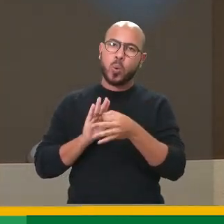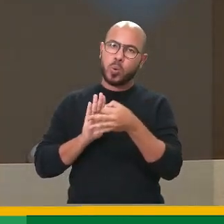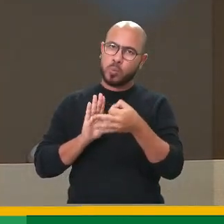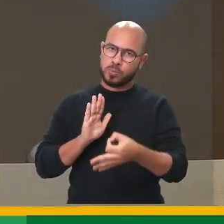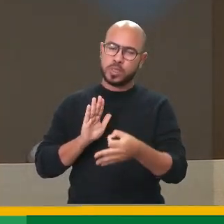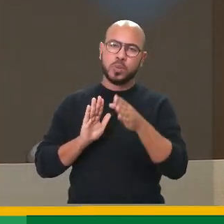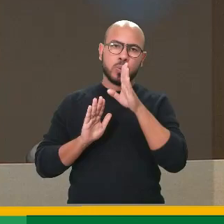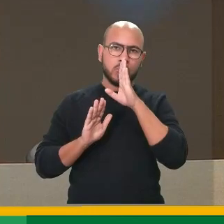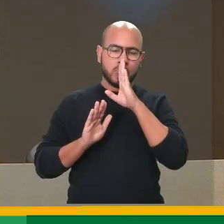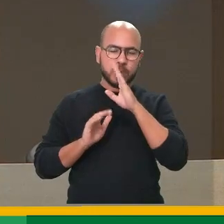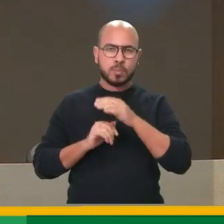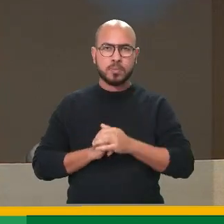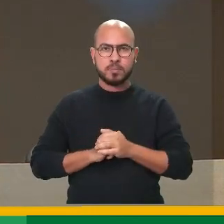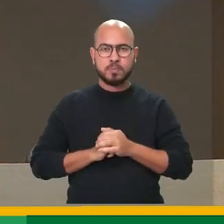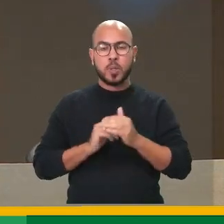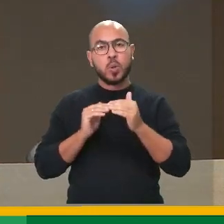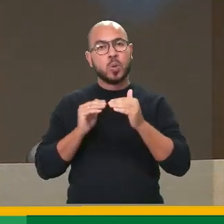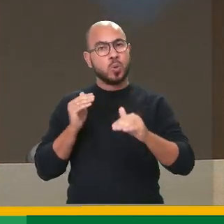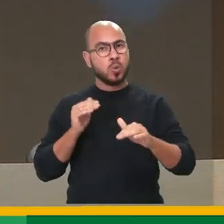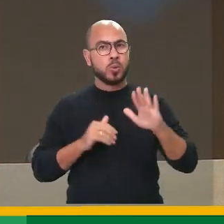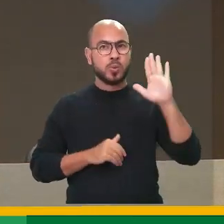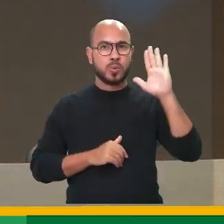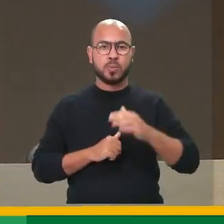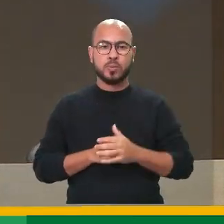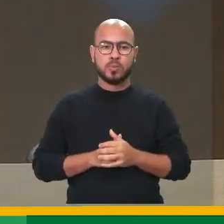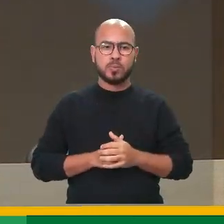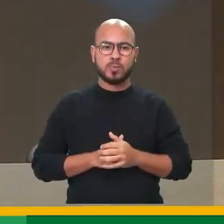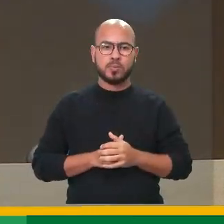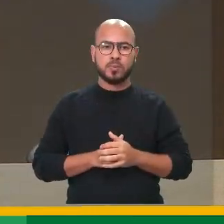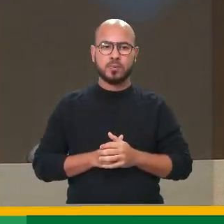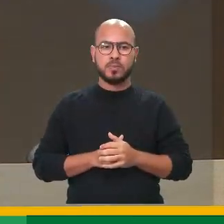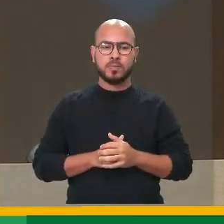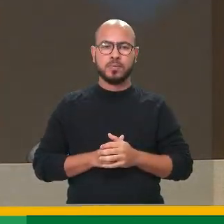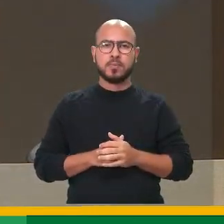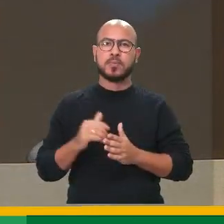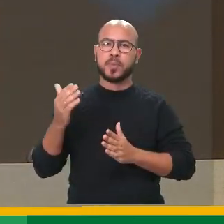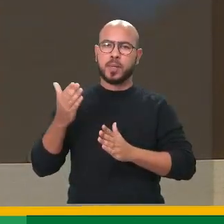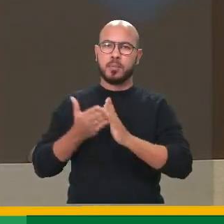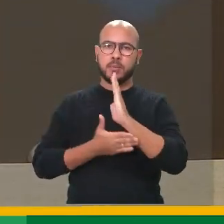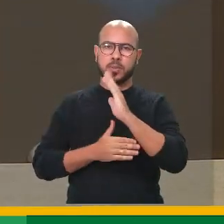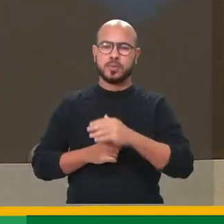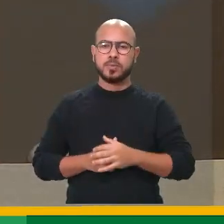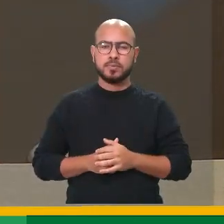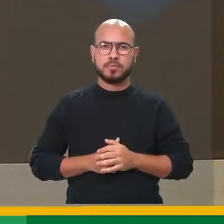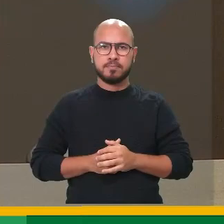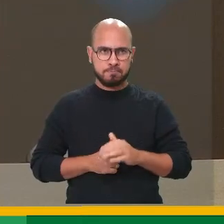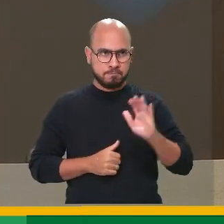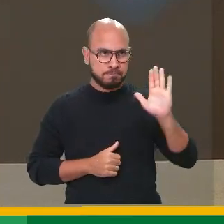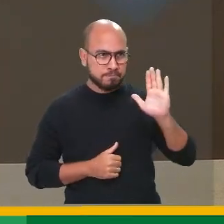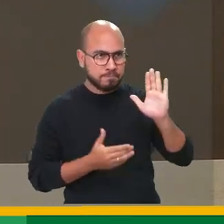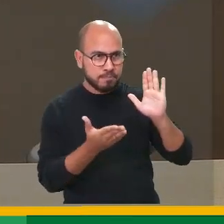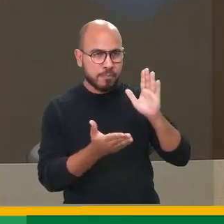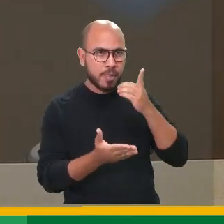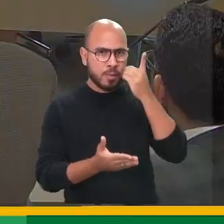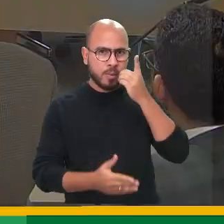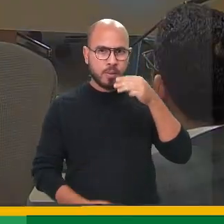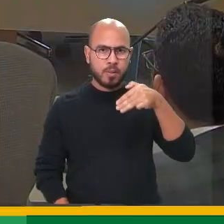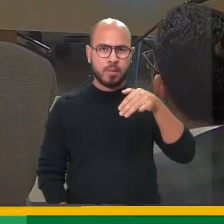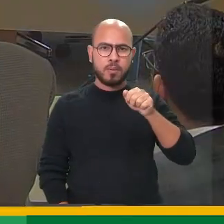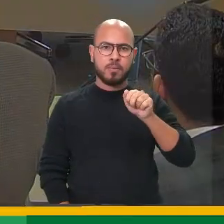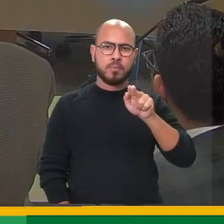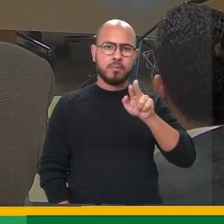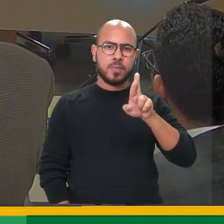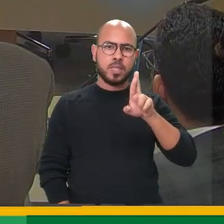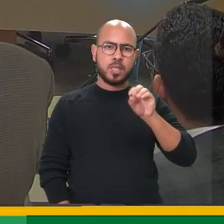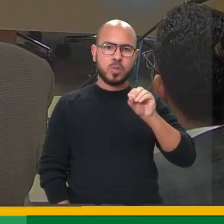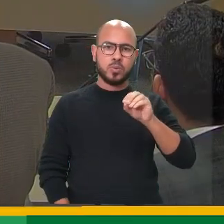do relator permane Como estão os contrários se manifestem aprovado questão de ordem Presidente questão de ordem Deputado Mauro ru presente é